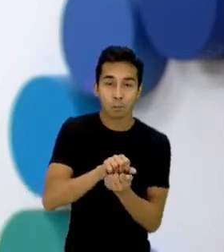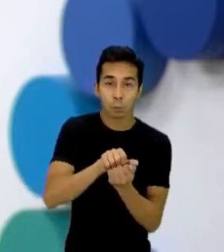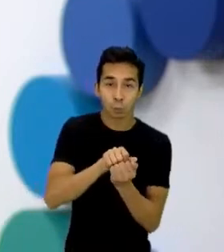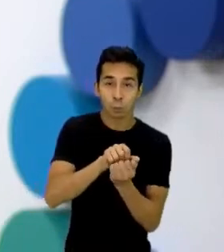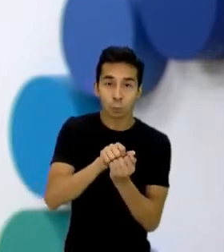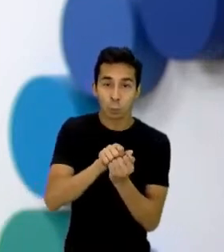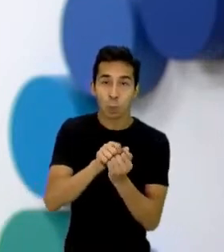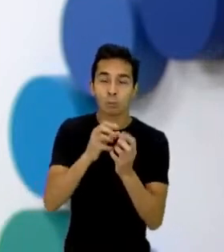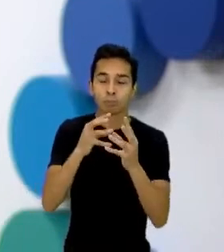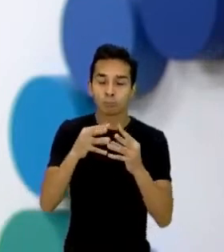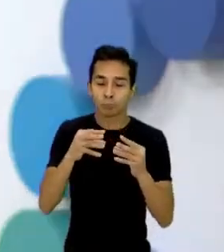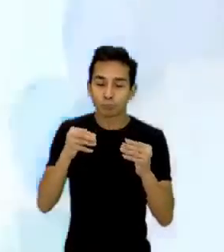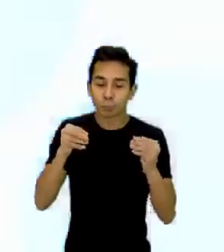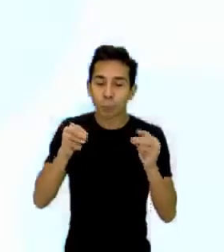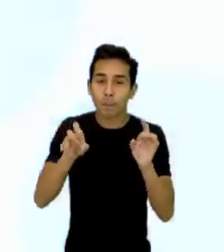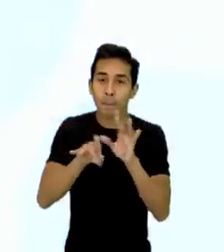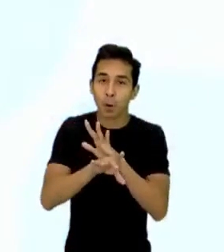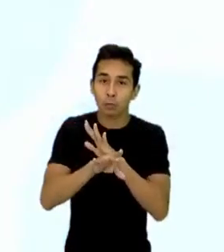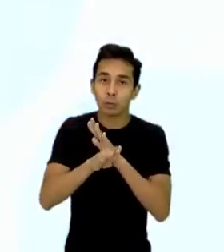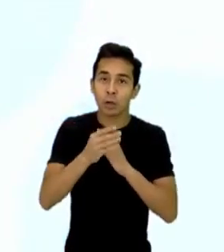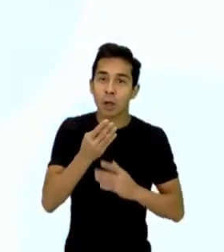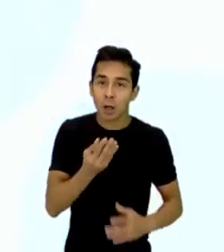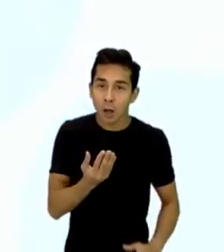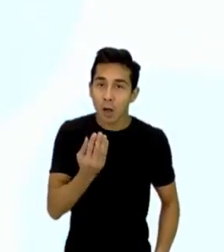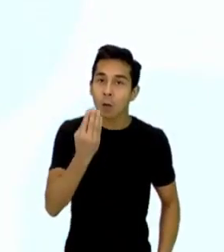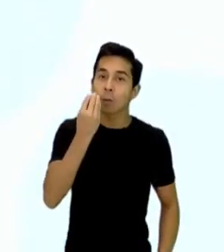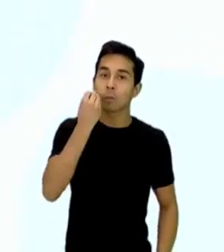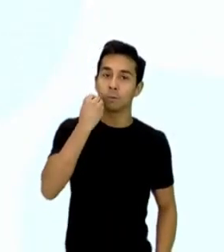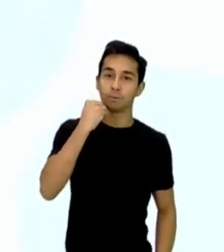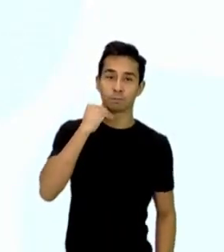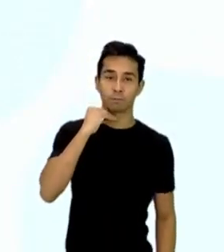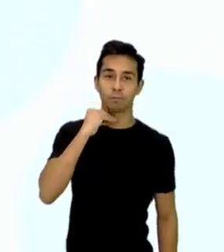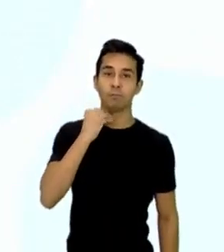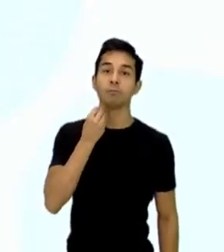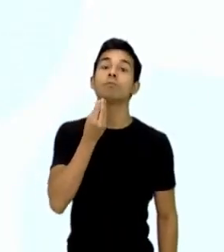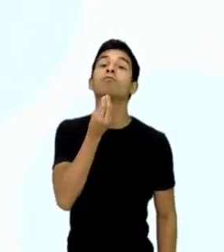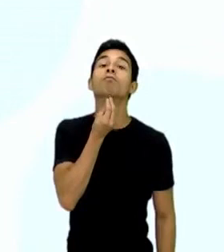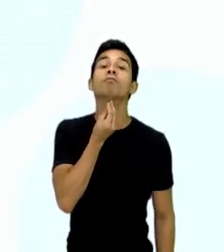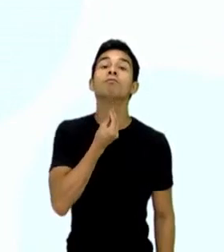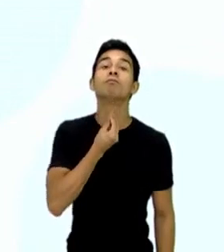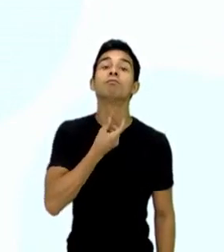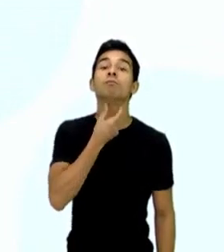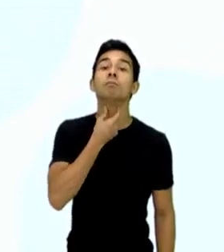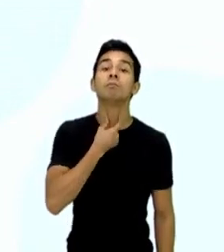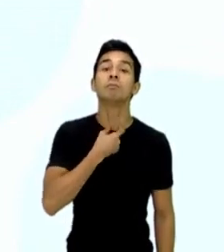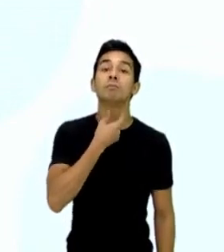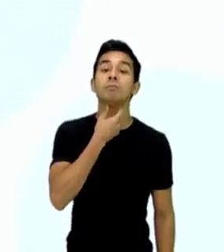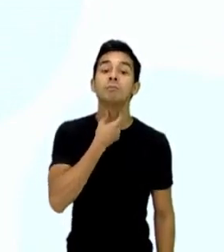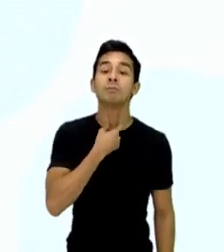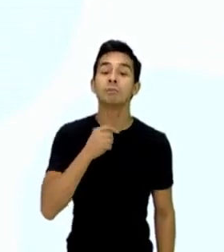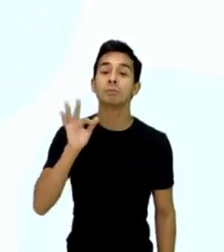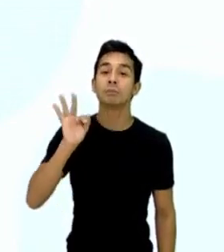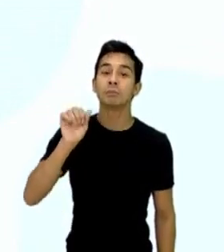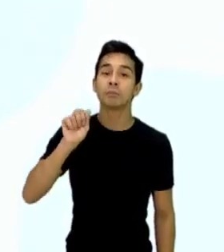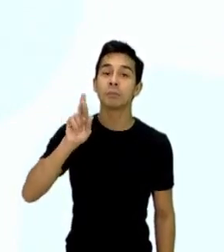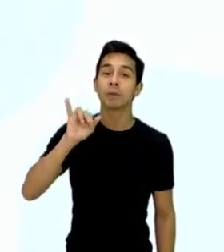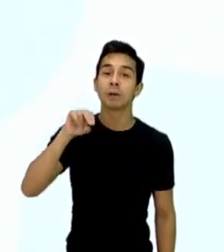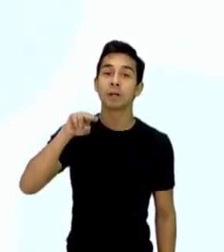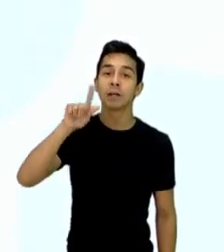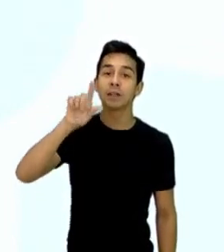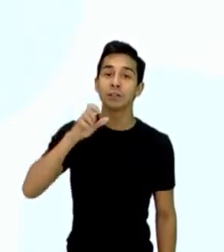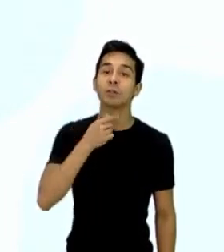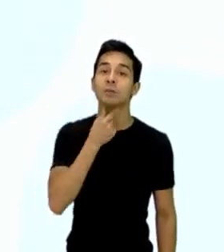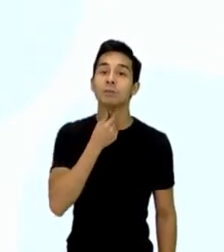quando engole esse alimento, ele vai passar pela faringe e depois chega no esôfago.